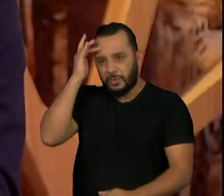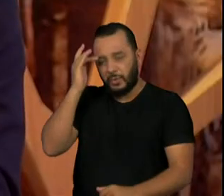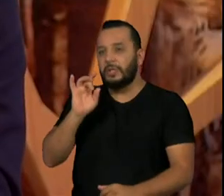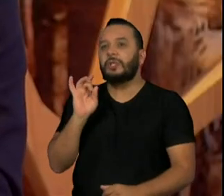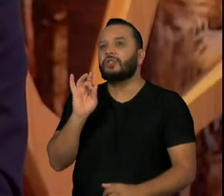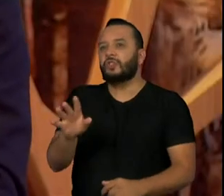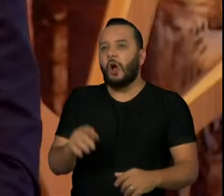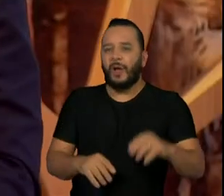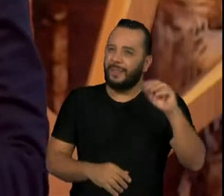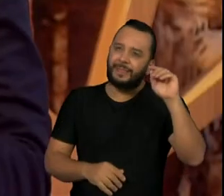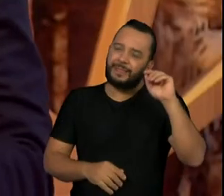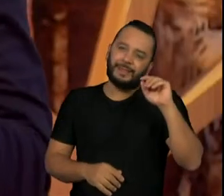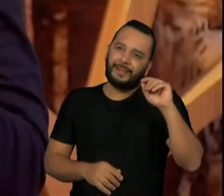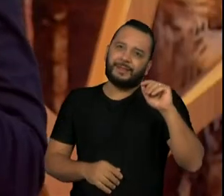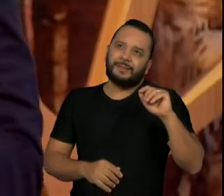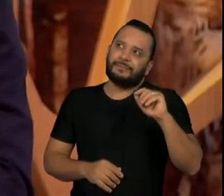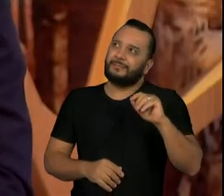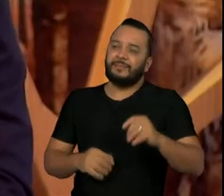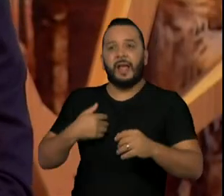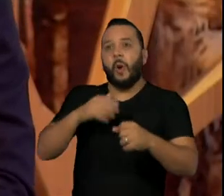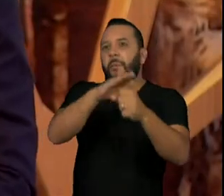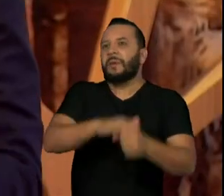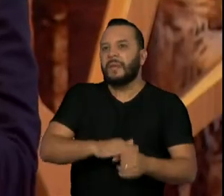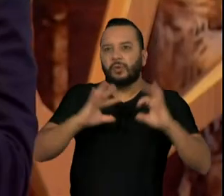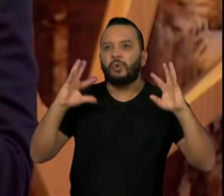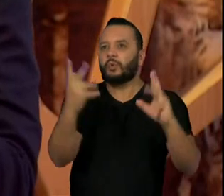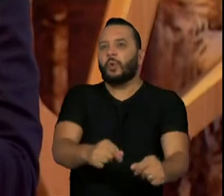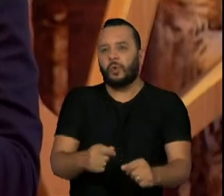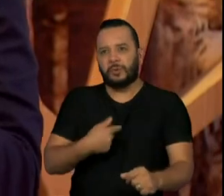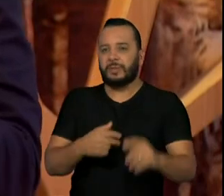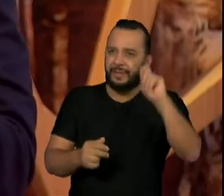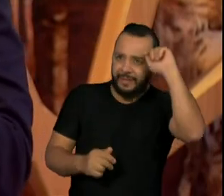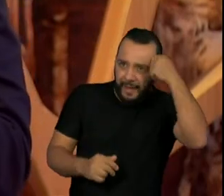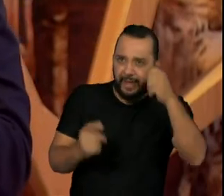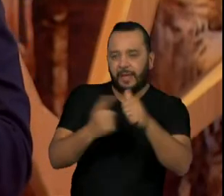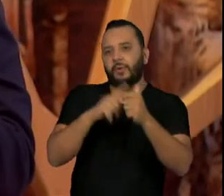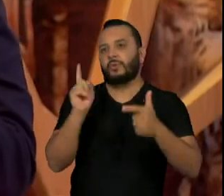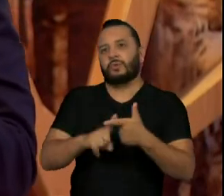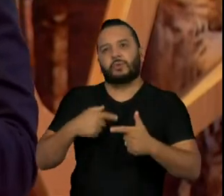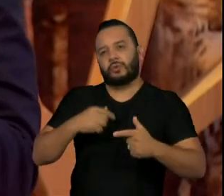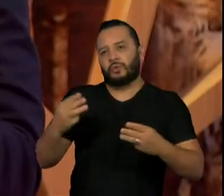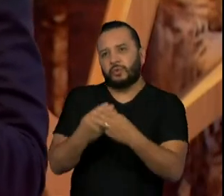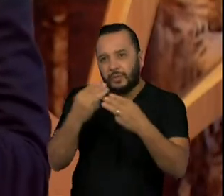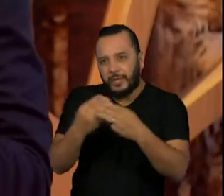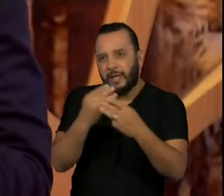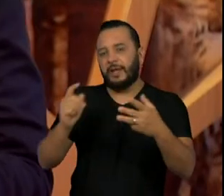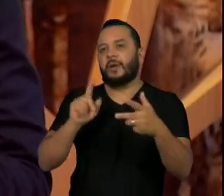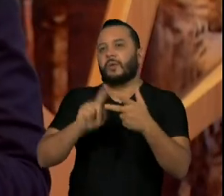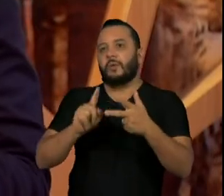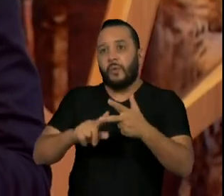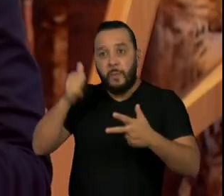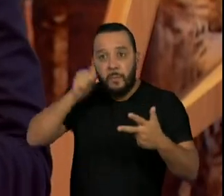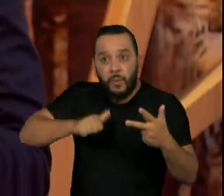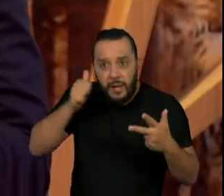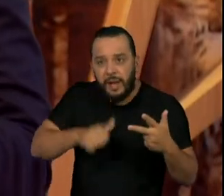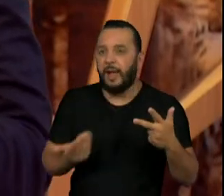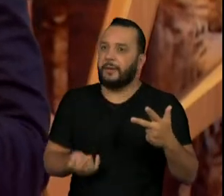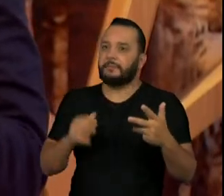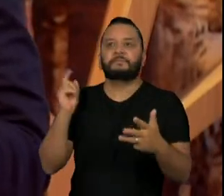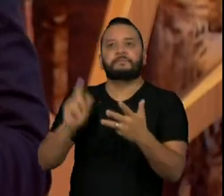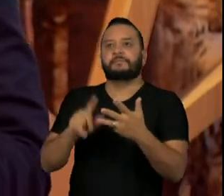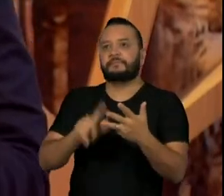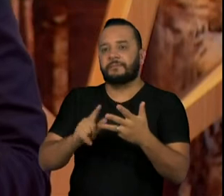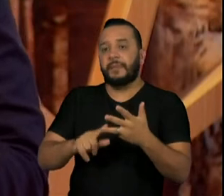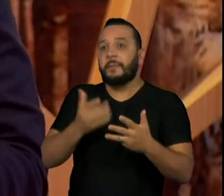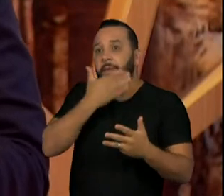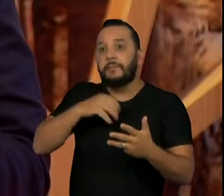deles. Eu tenho que lutar por todos os segregados, seja ele negro, seja ele judeu, seja ele mulher, seja ele